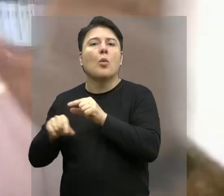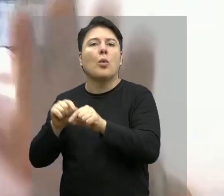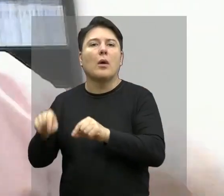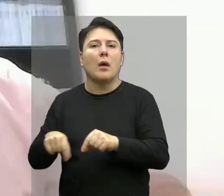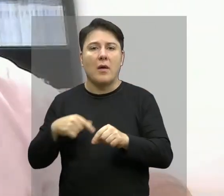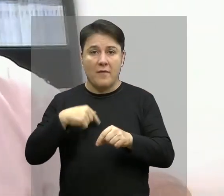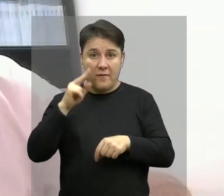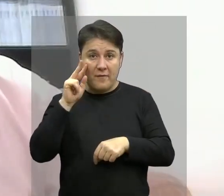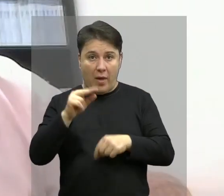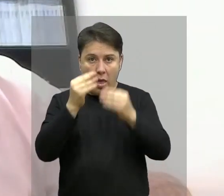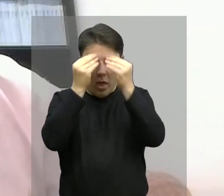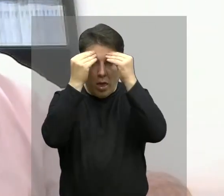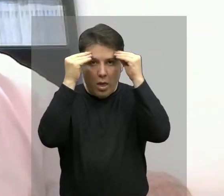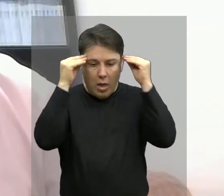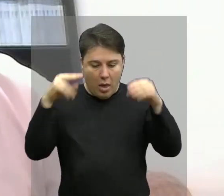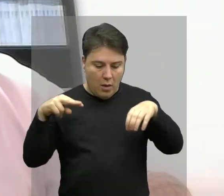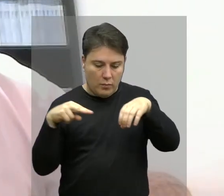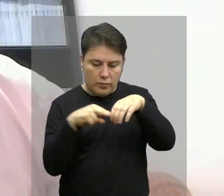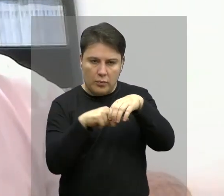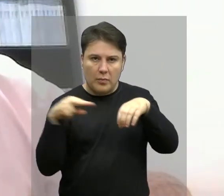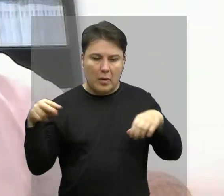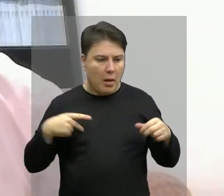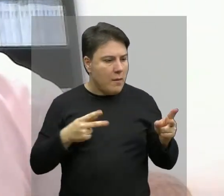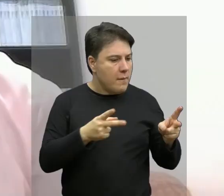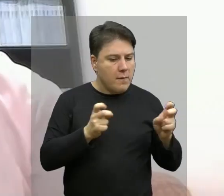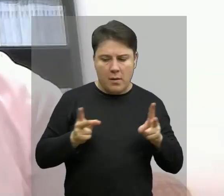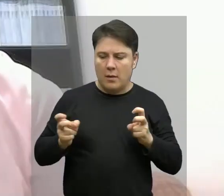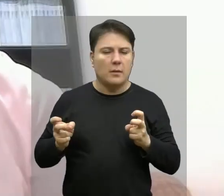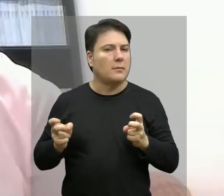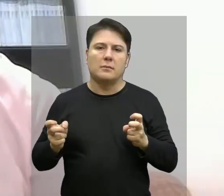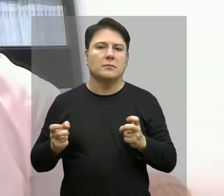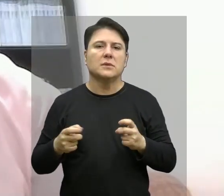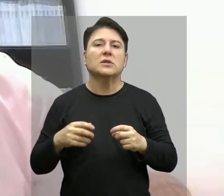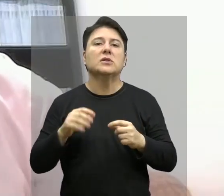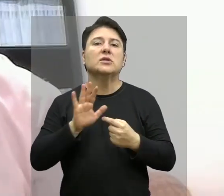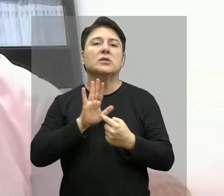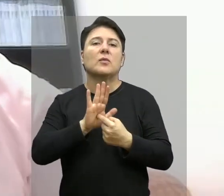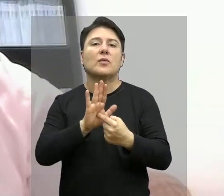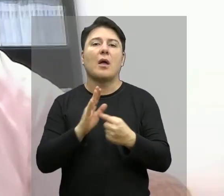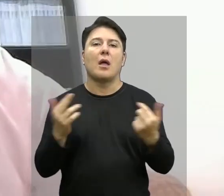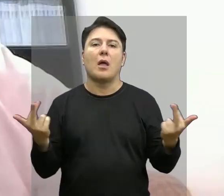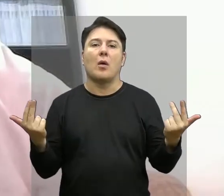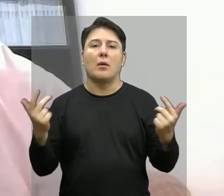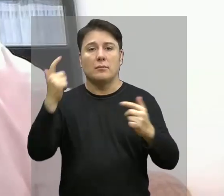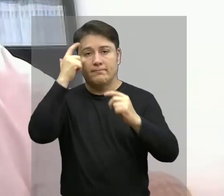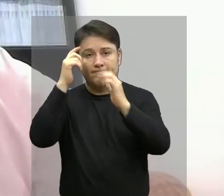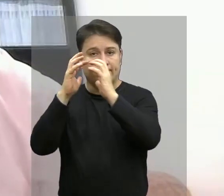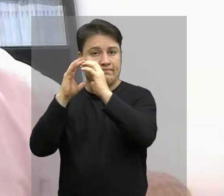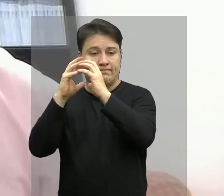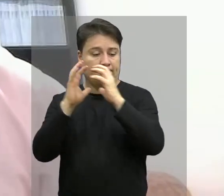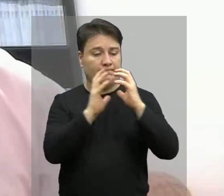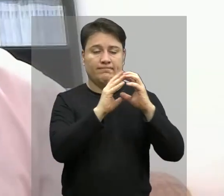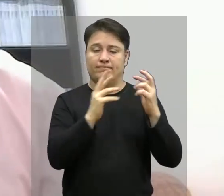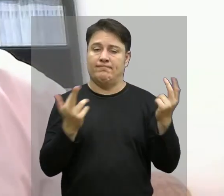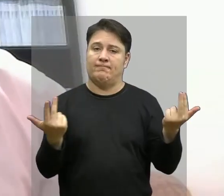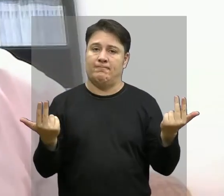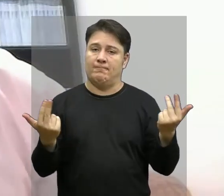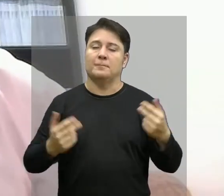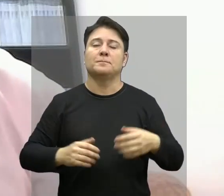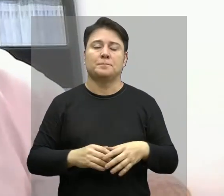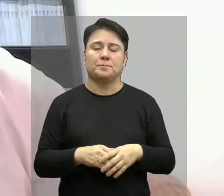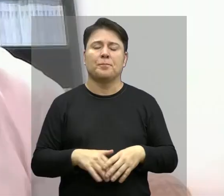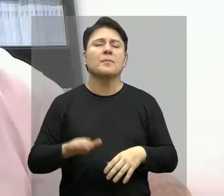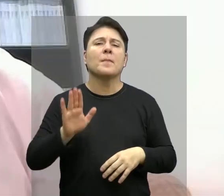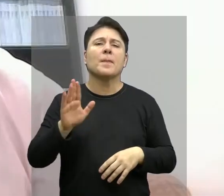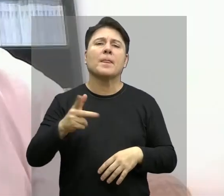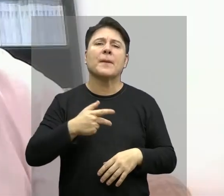não daria para saber quem é quem, né, porque é a mesma situação no cérebro, né? Só que eu